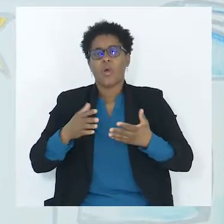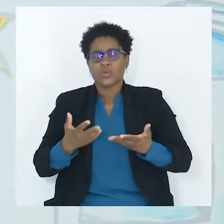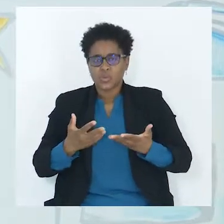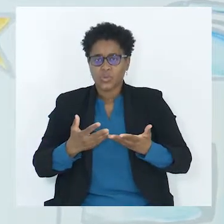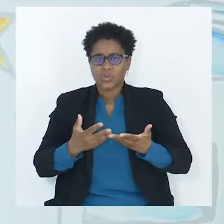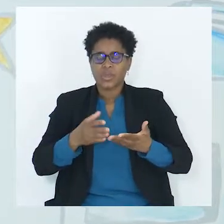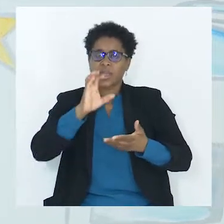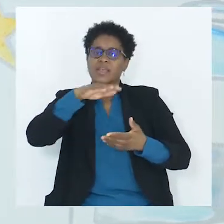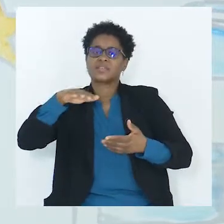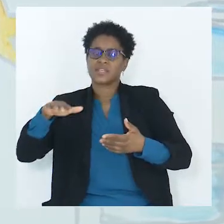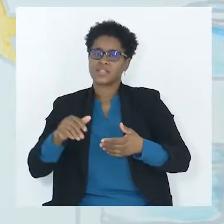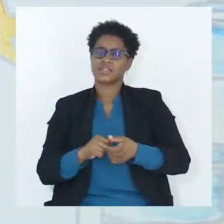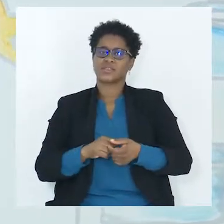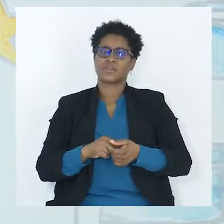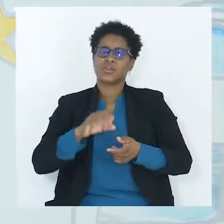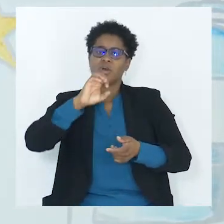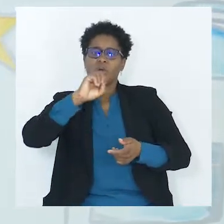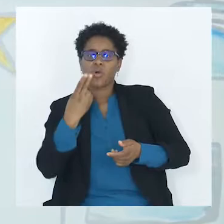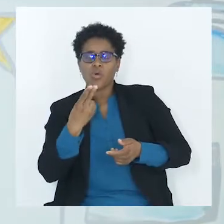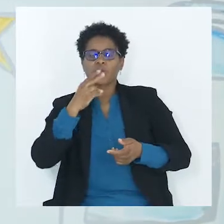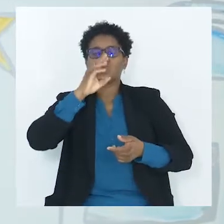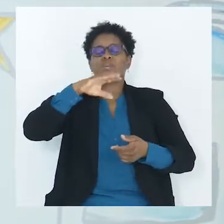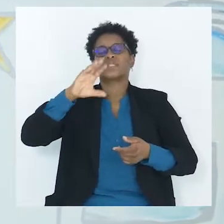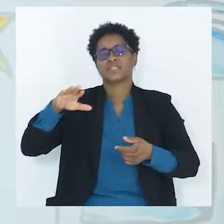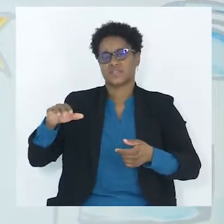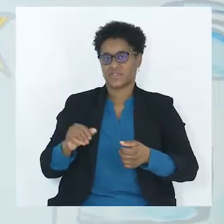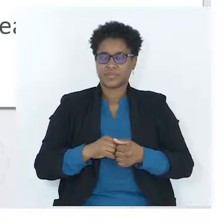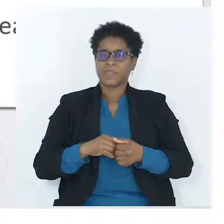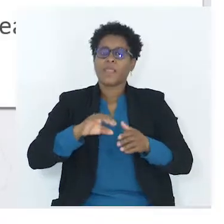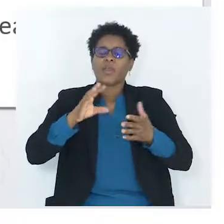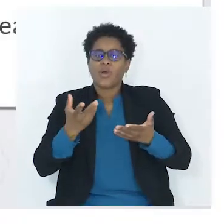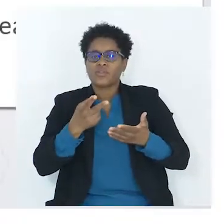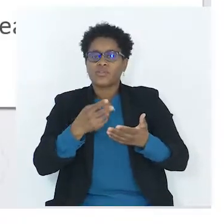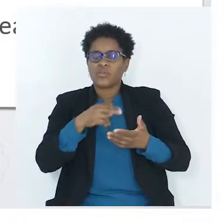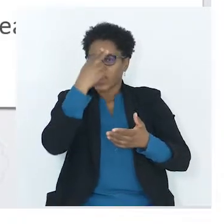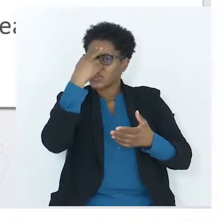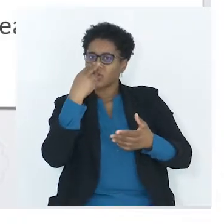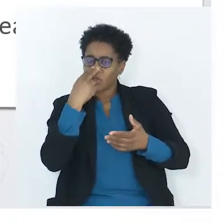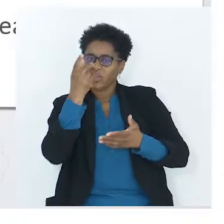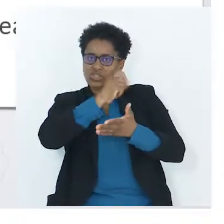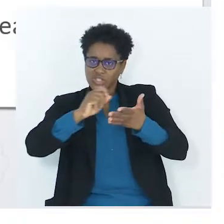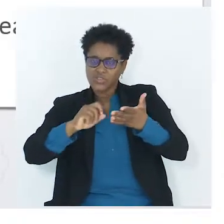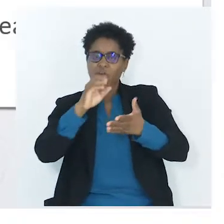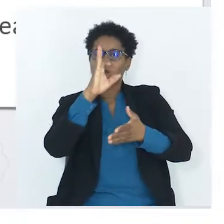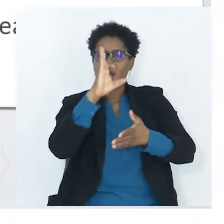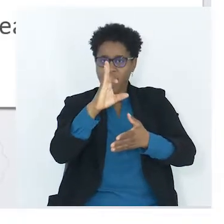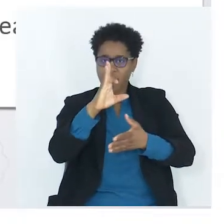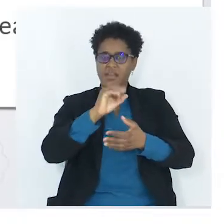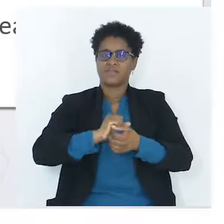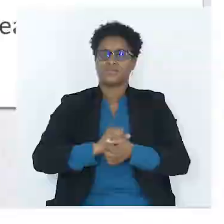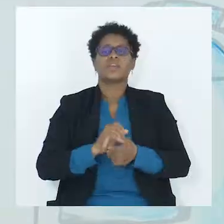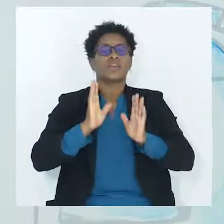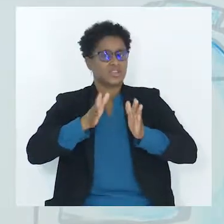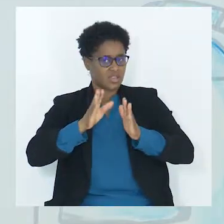enquanto a ciência ou a sua cientificidade. Enquanto que a história com